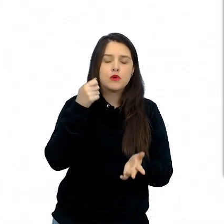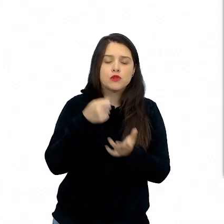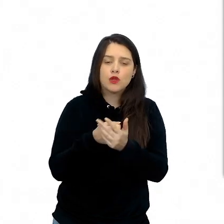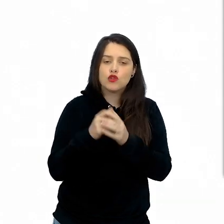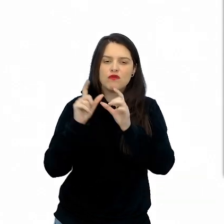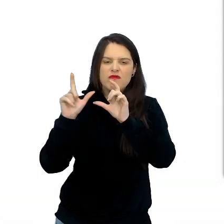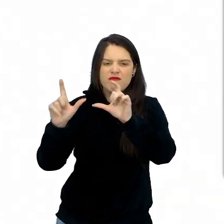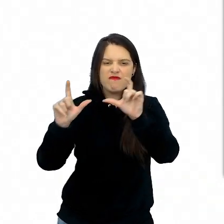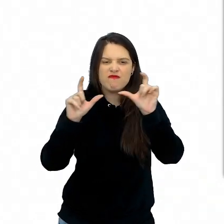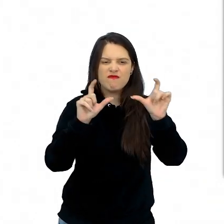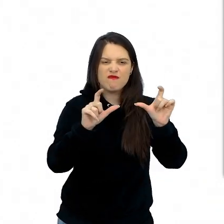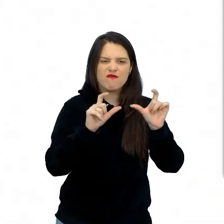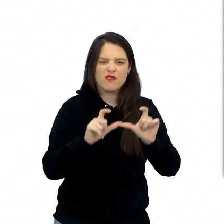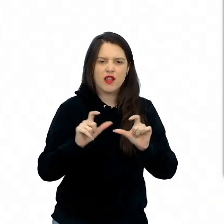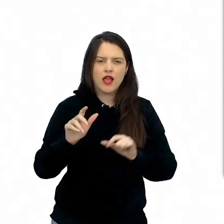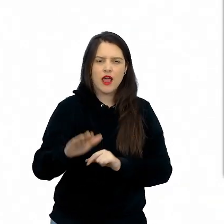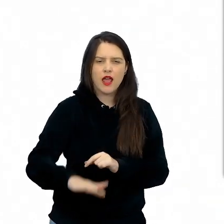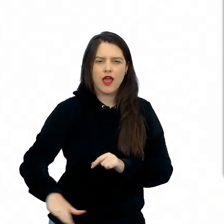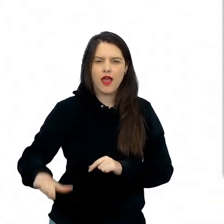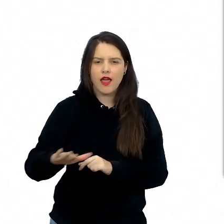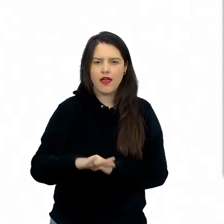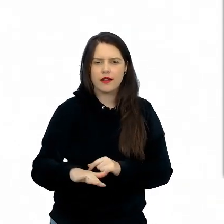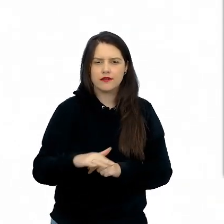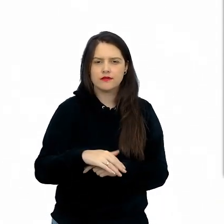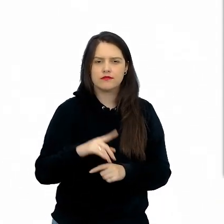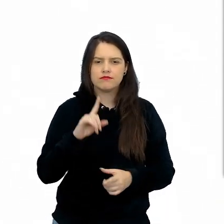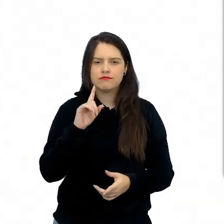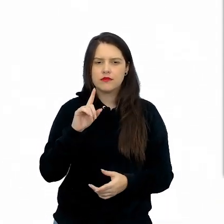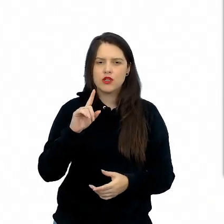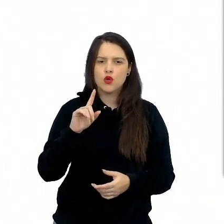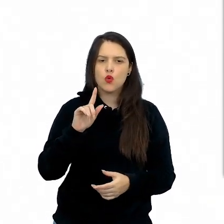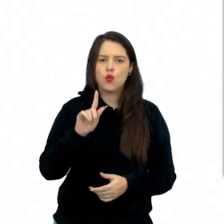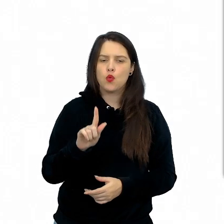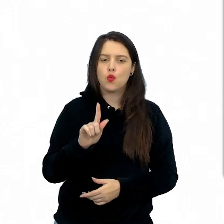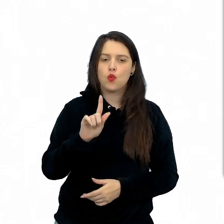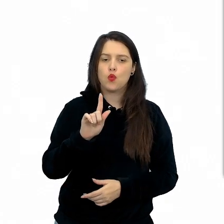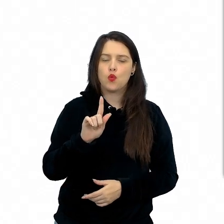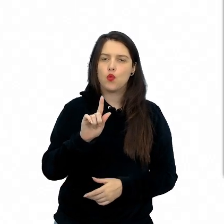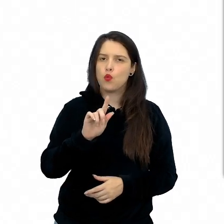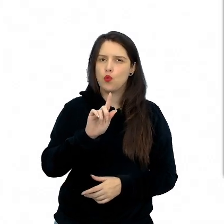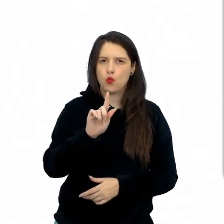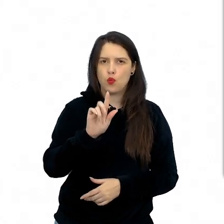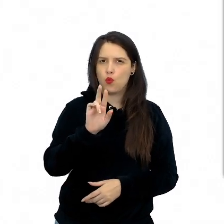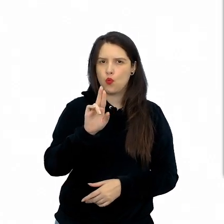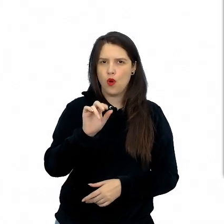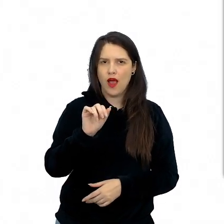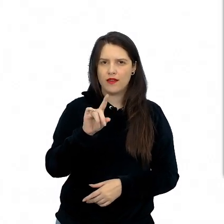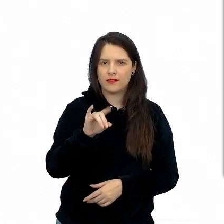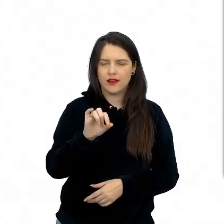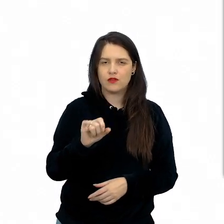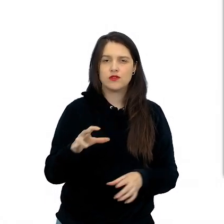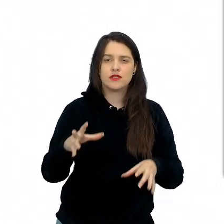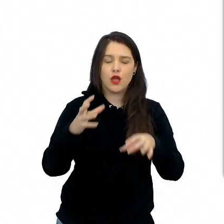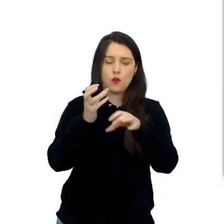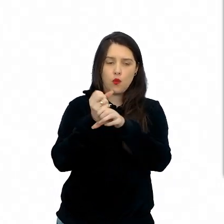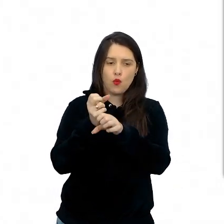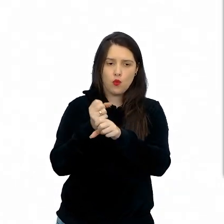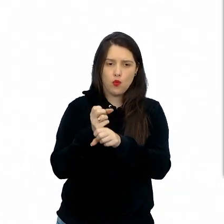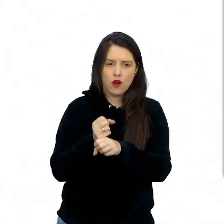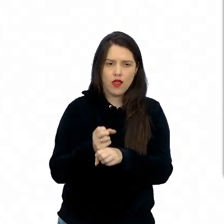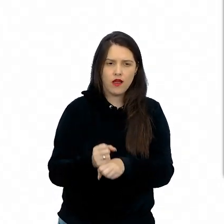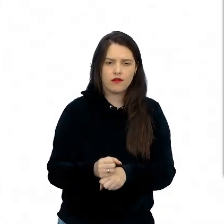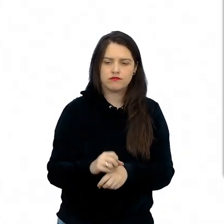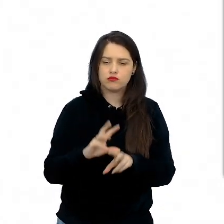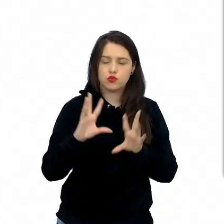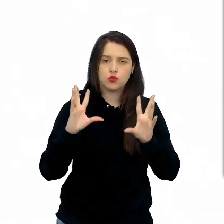com cálculo de áreas de triângulos, retângulos e quadriláteros, e calcular sem uso de malha